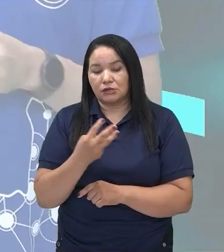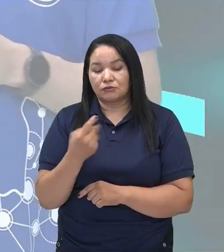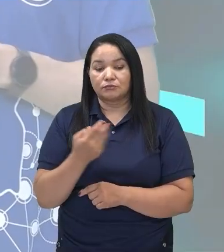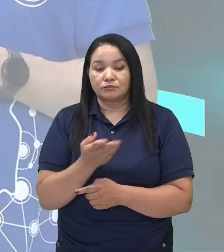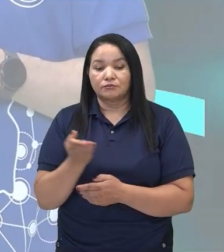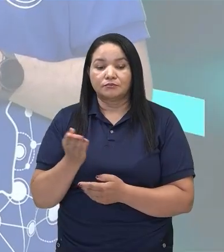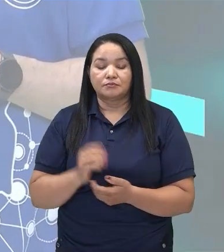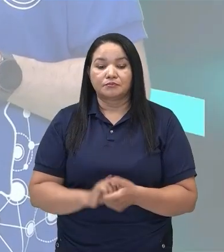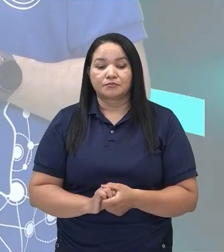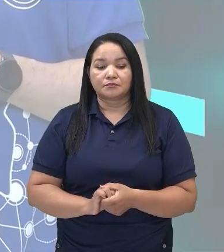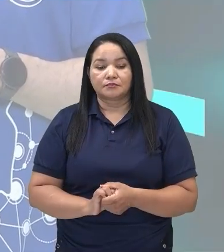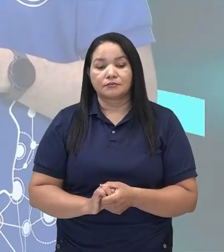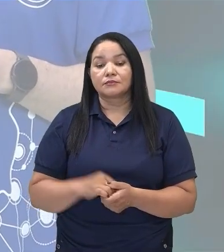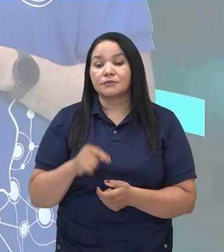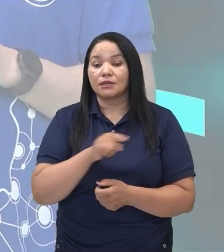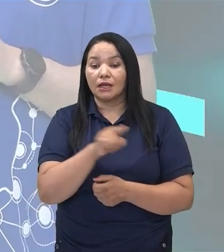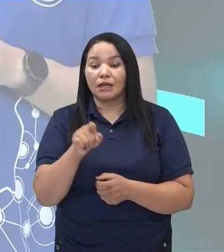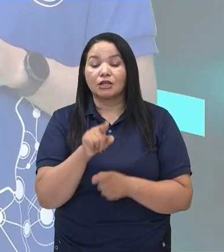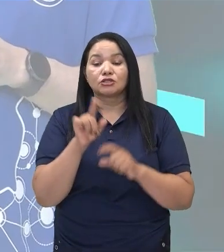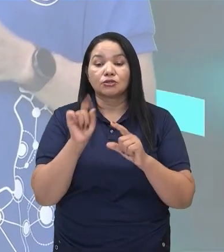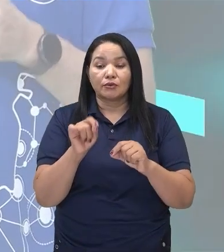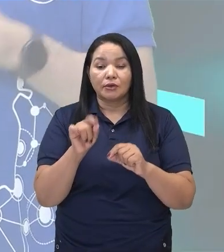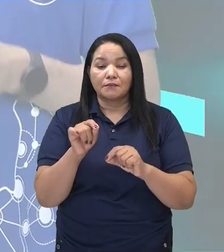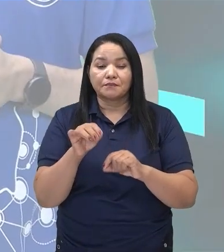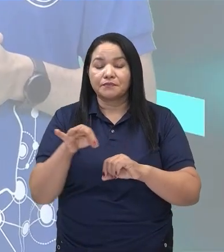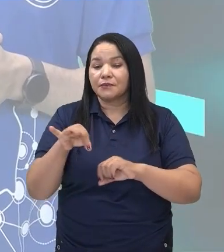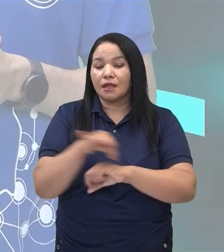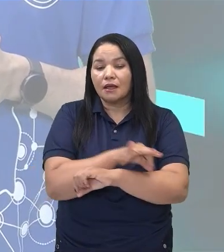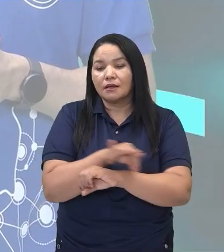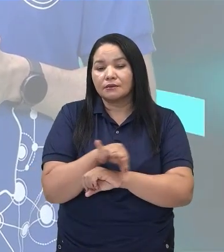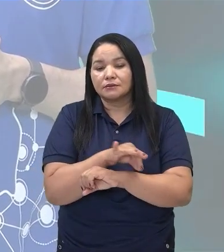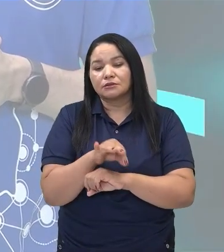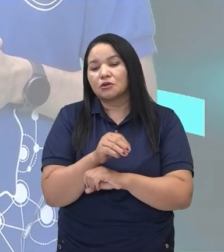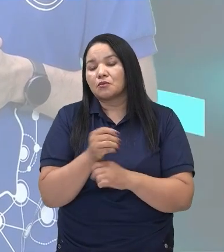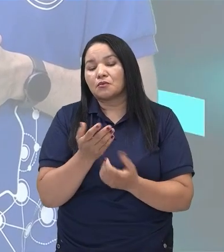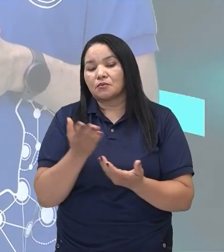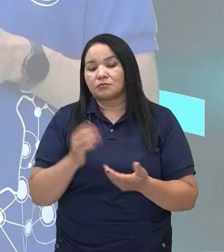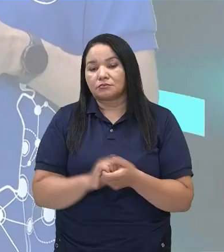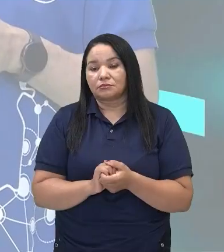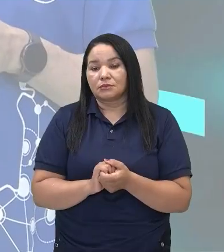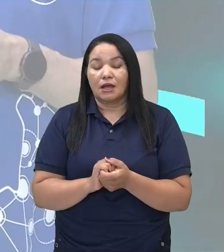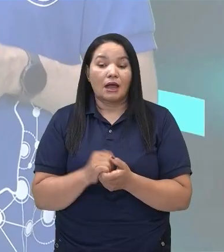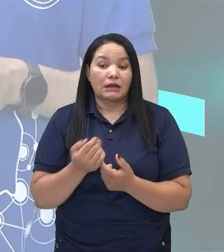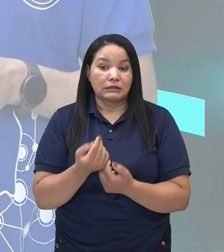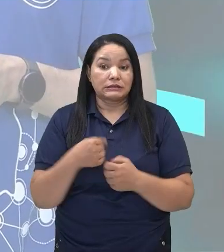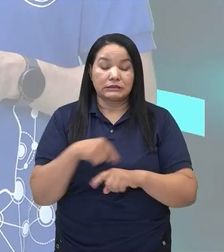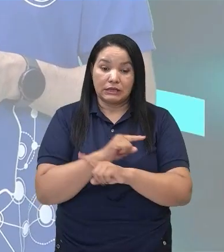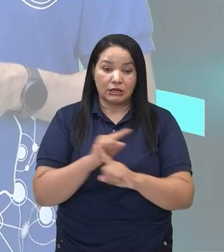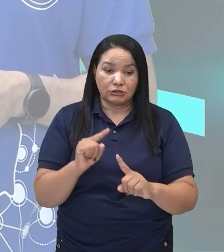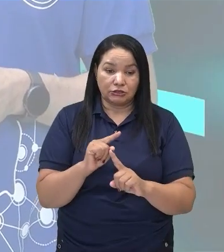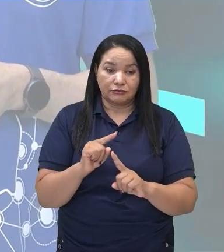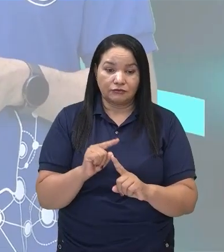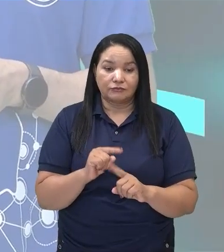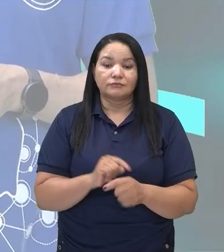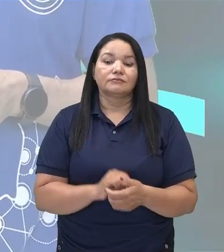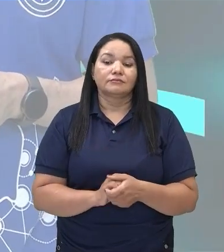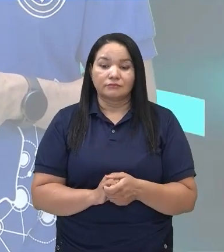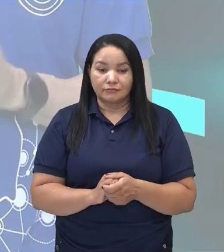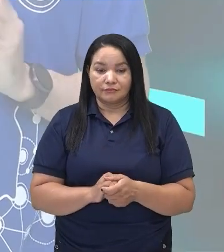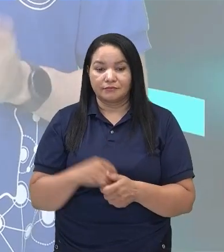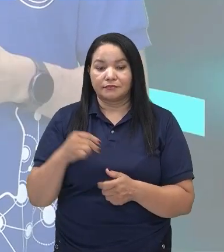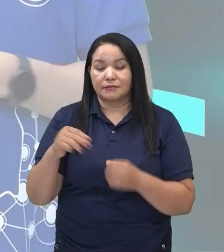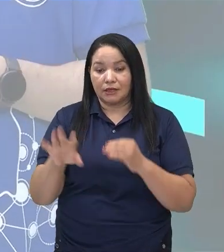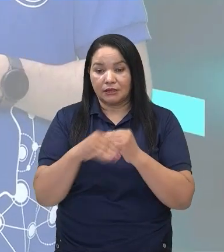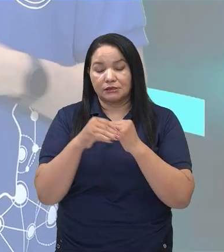são arquitetos. Como é que colocaria essa frase aí na forma negativa? They are